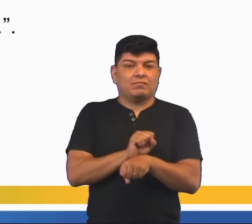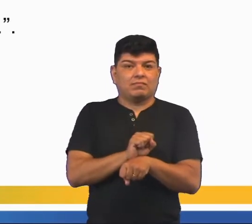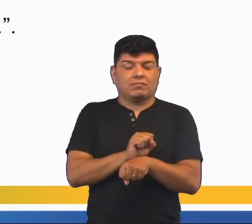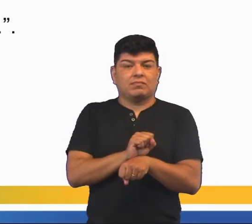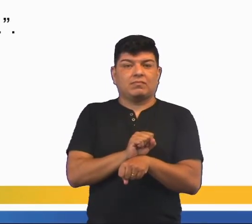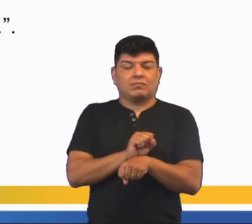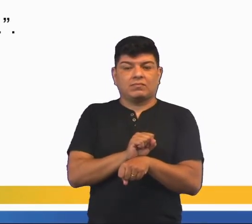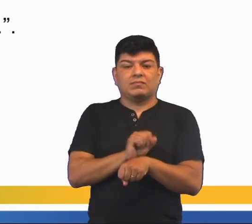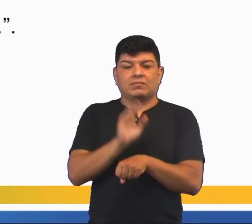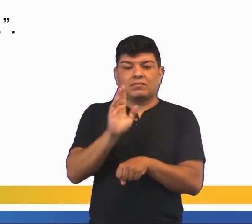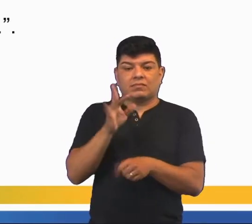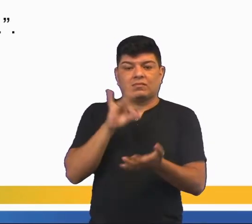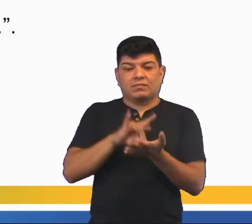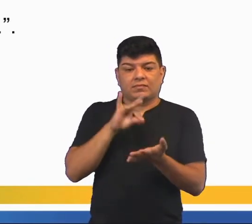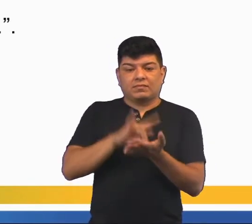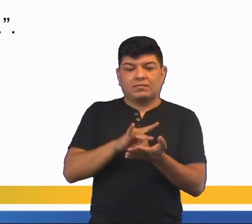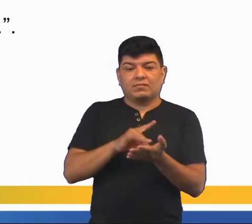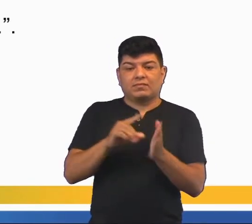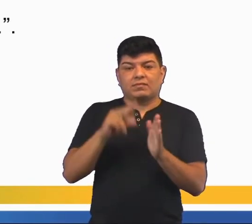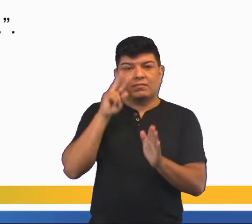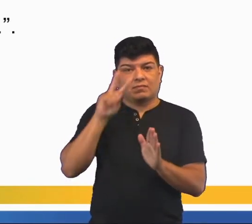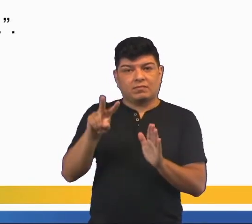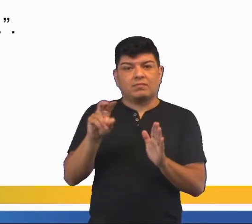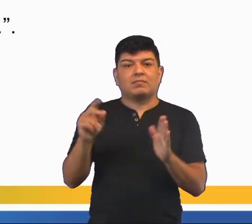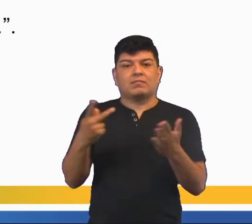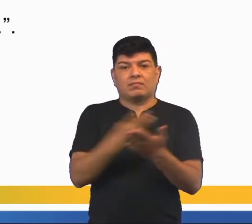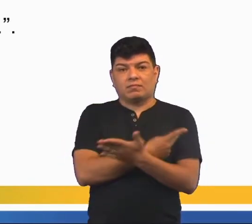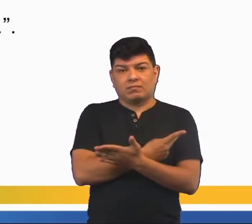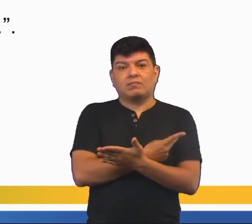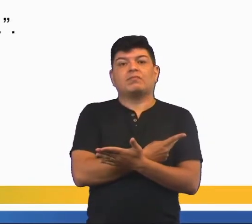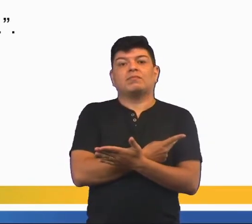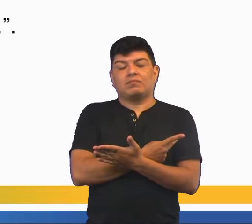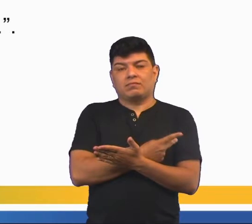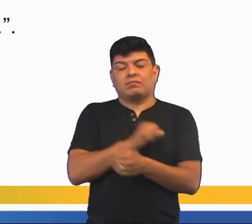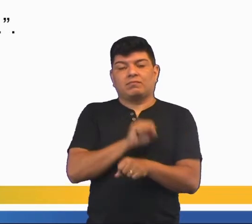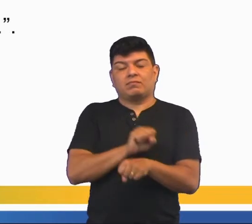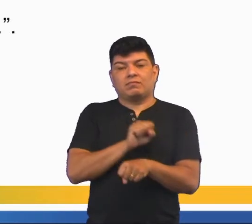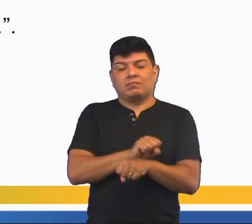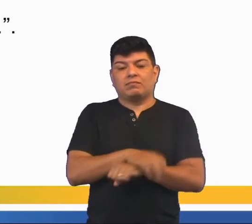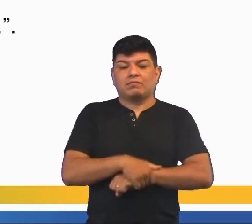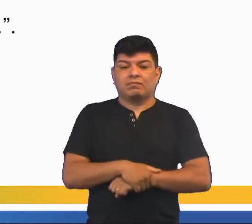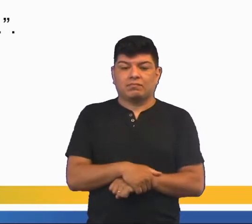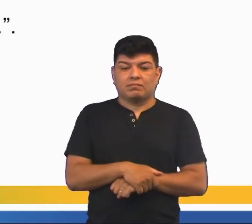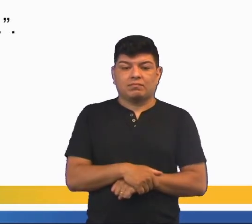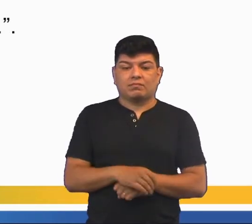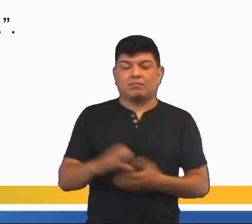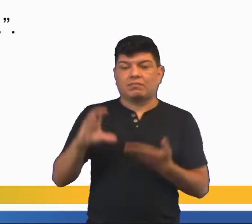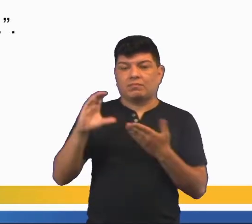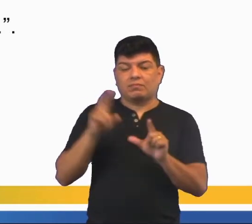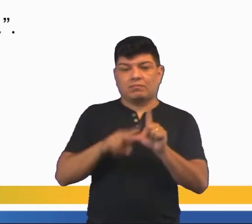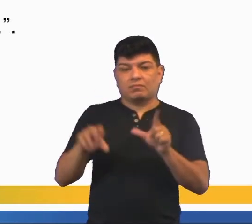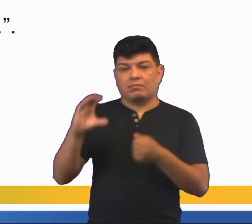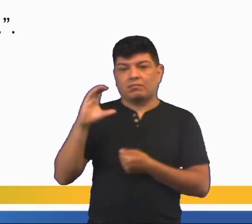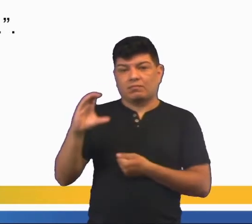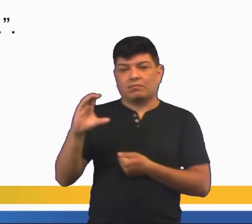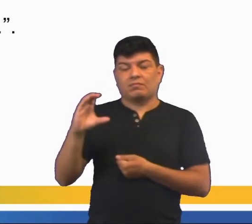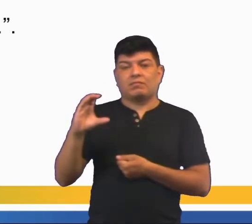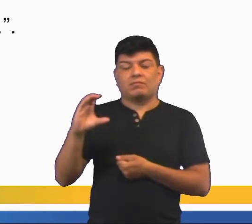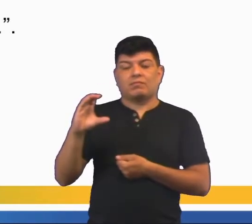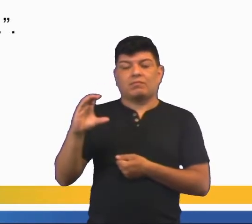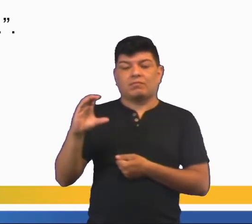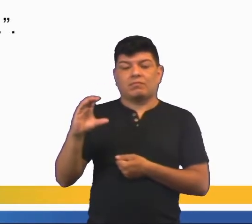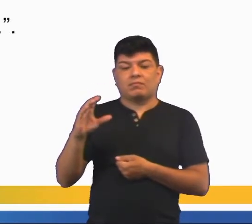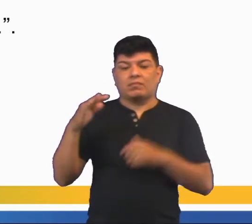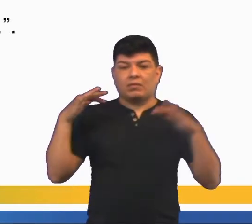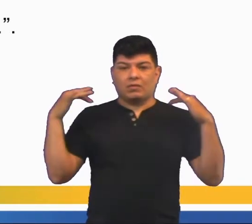esperando. Aqui realmente nós vimos, né, que acontecia, ela ficava esperando. Na letra C, na alternativa C,